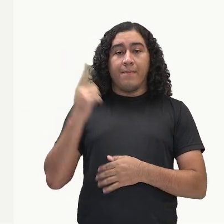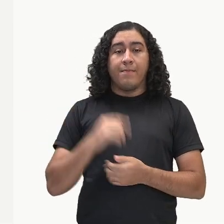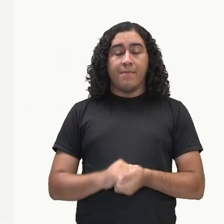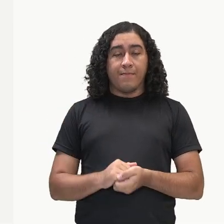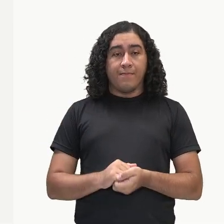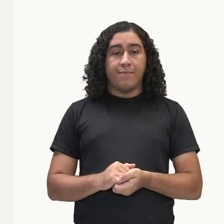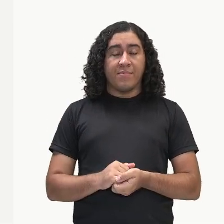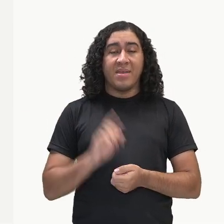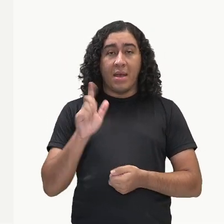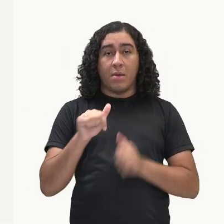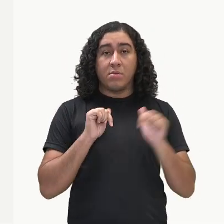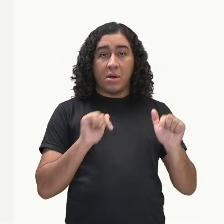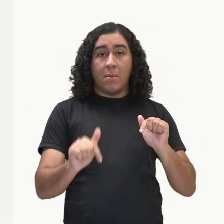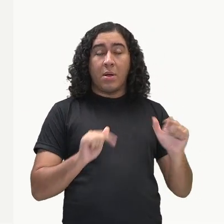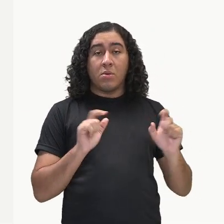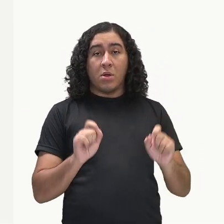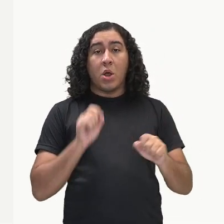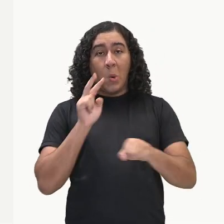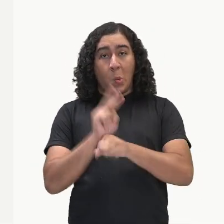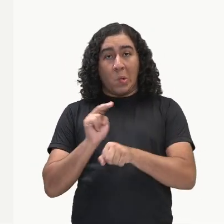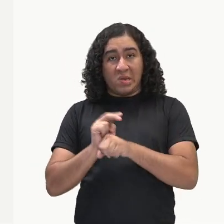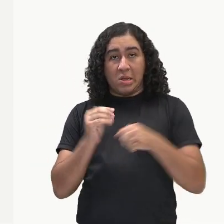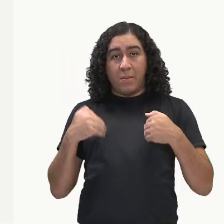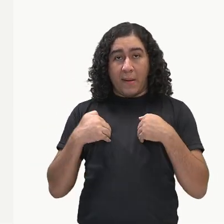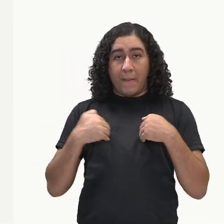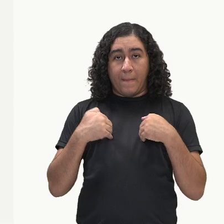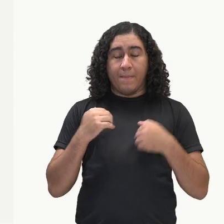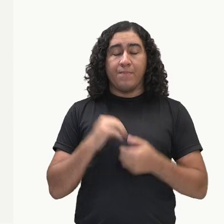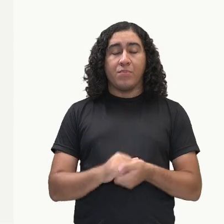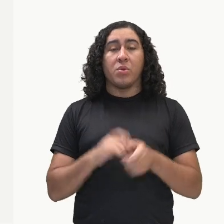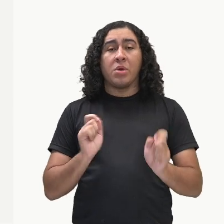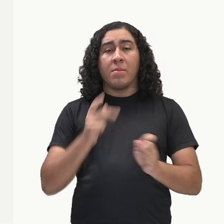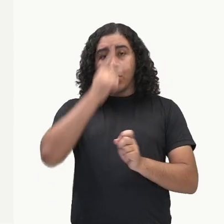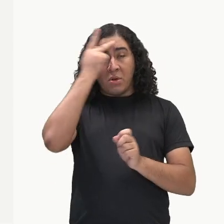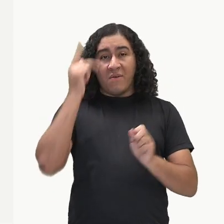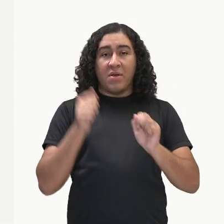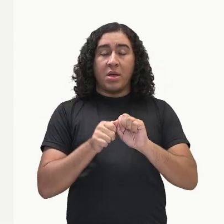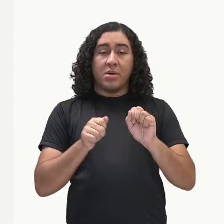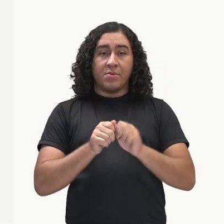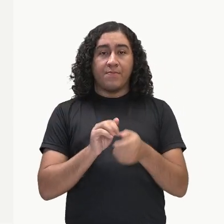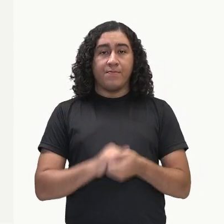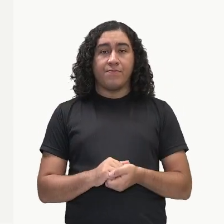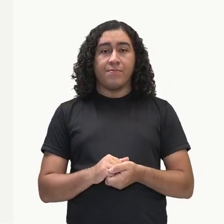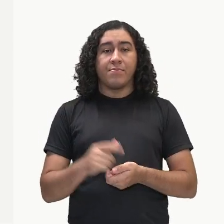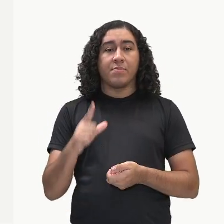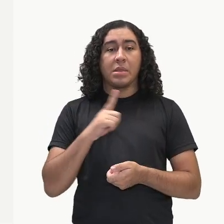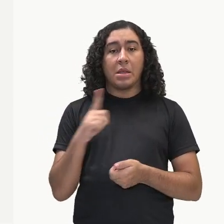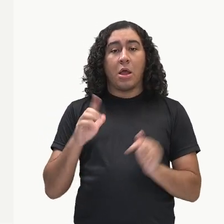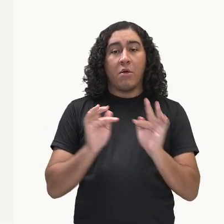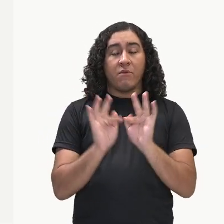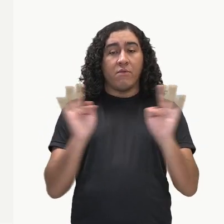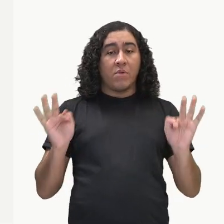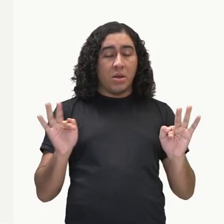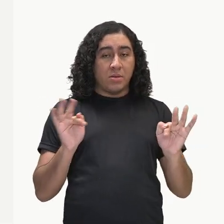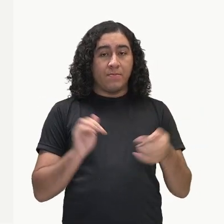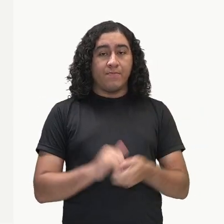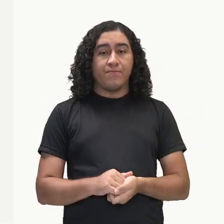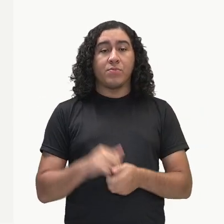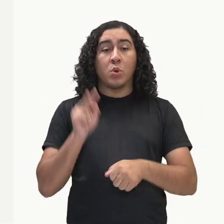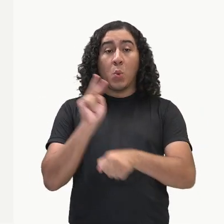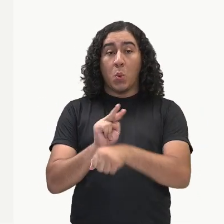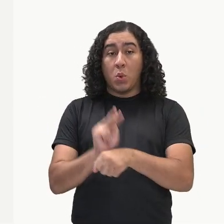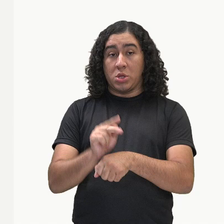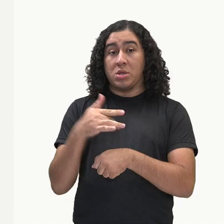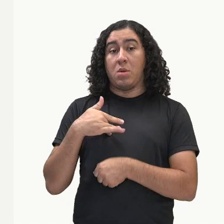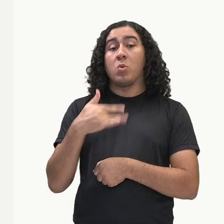de trabalho, né? Que são cuidadores de animais. Então, o que eles fazem? Animal caretakers care for the health, né?